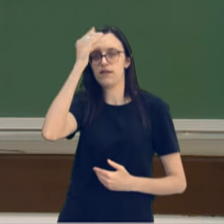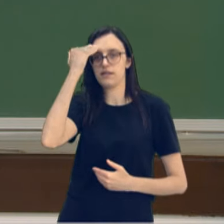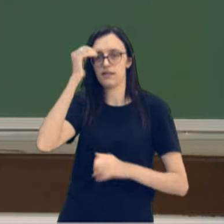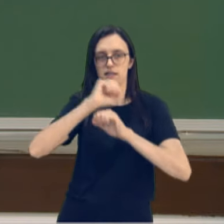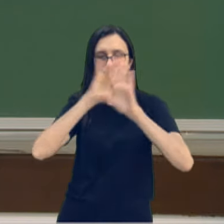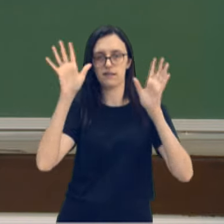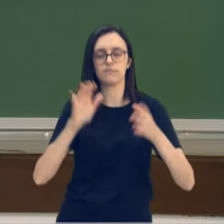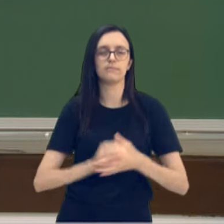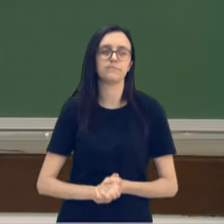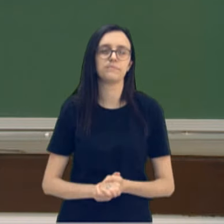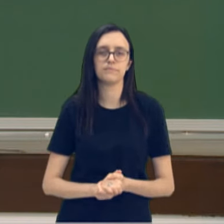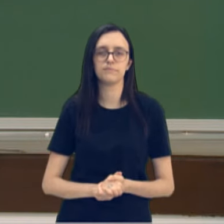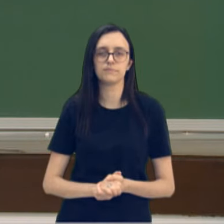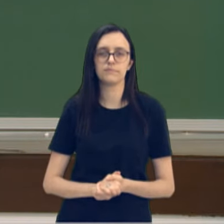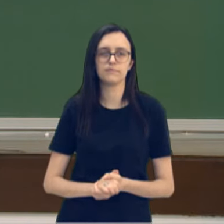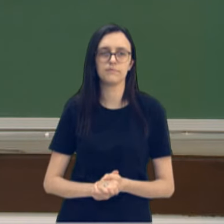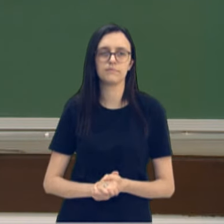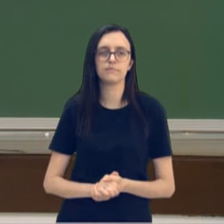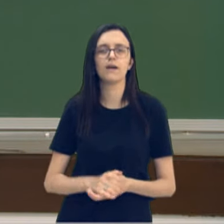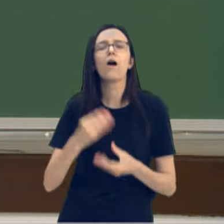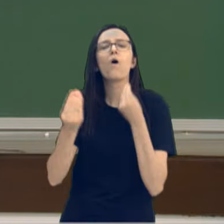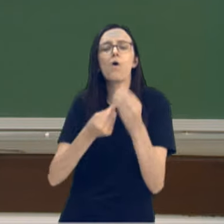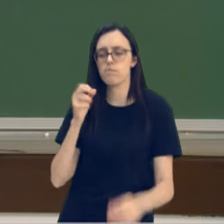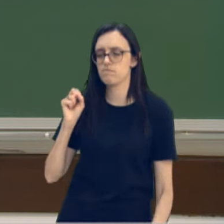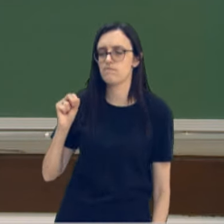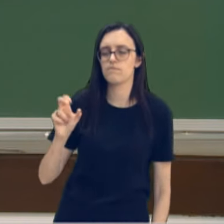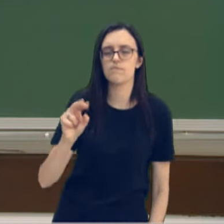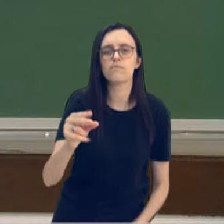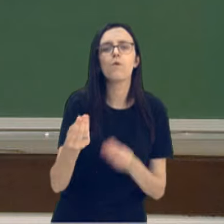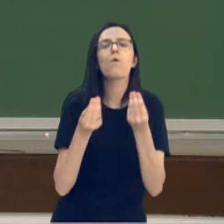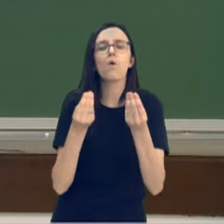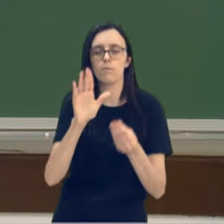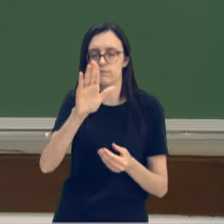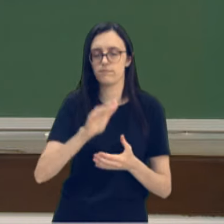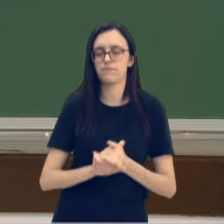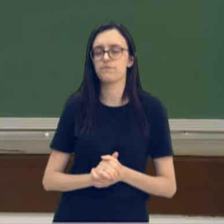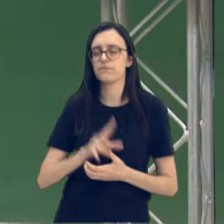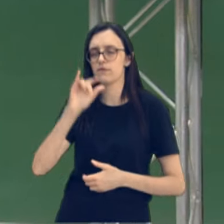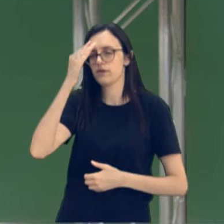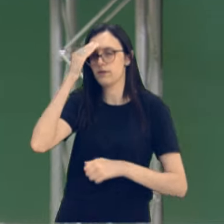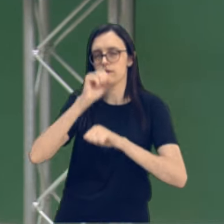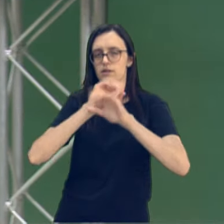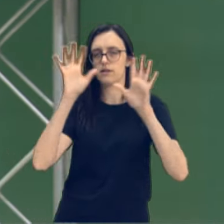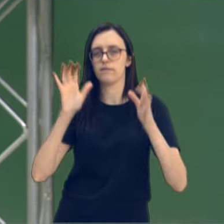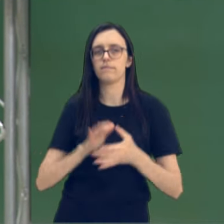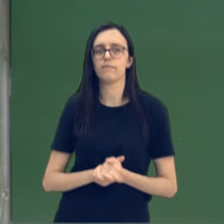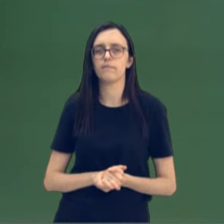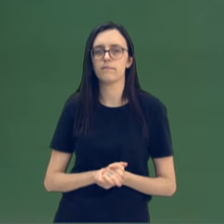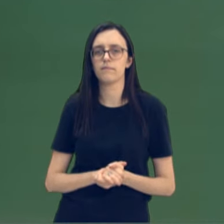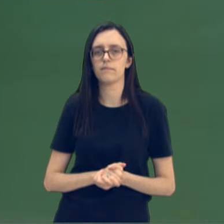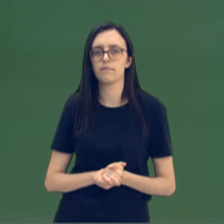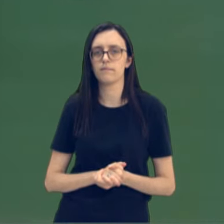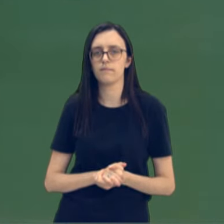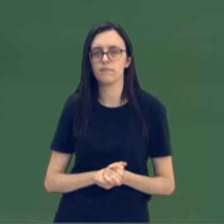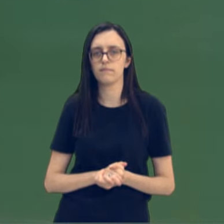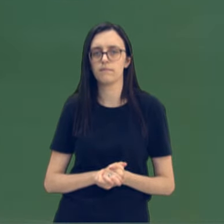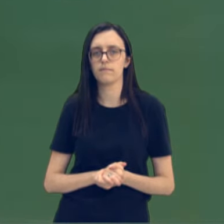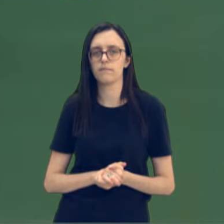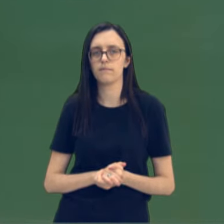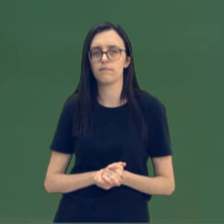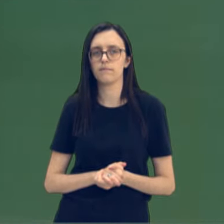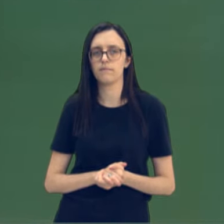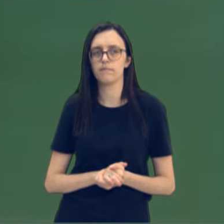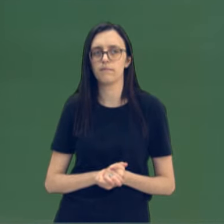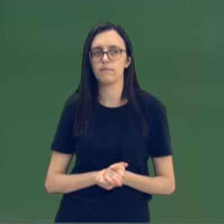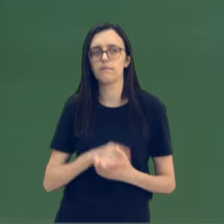Continuando. O caminho de transmissão de algumas doenças. Vamos chegar pertinho ali para entender esse esquema. Gente, aqui